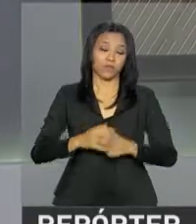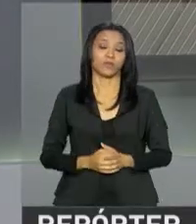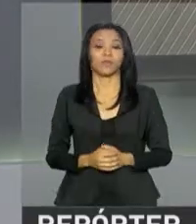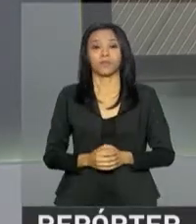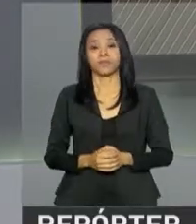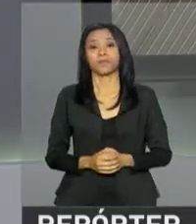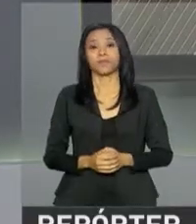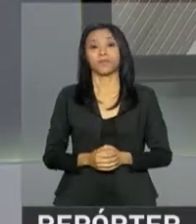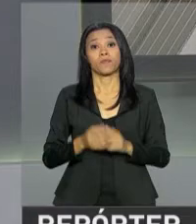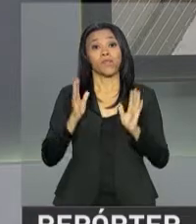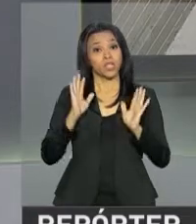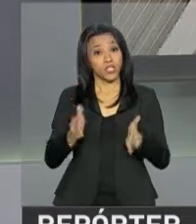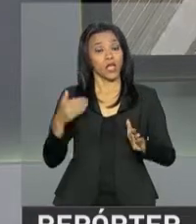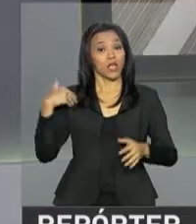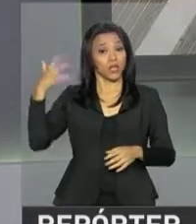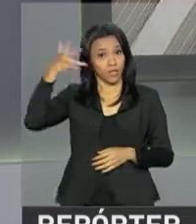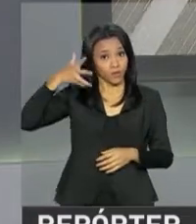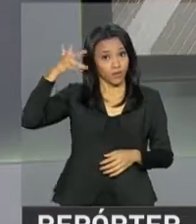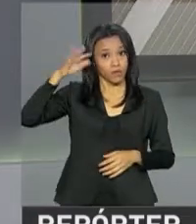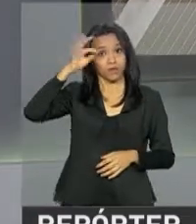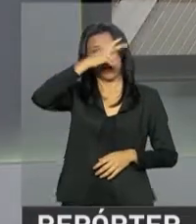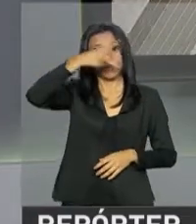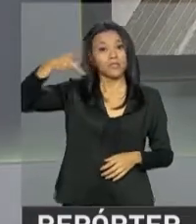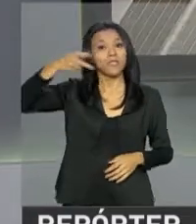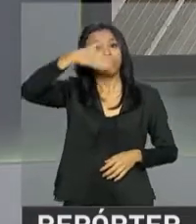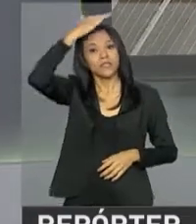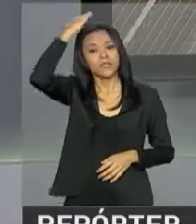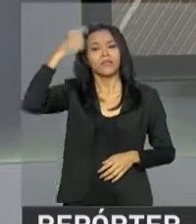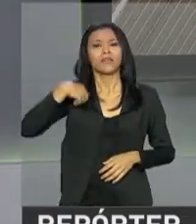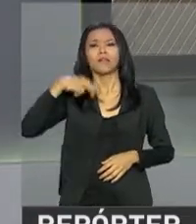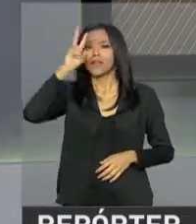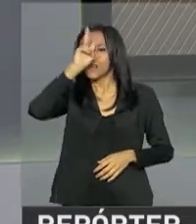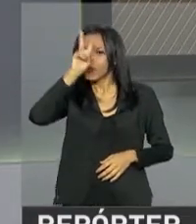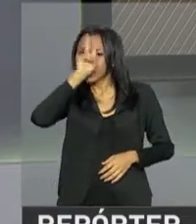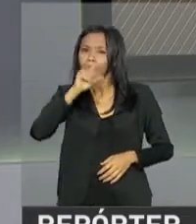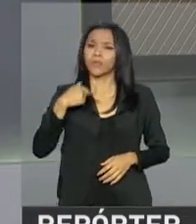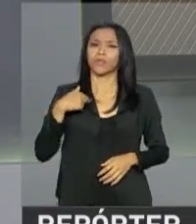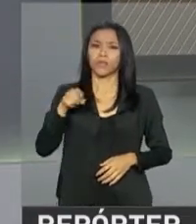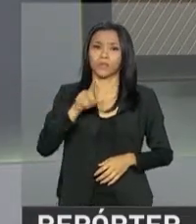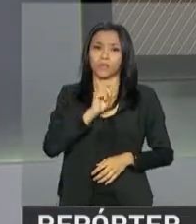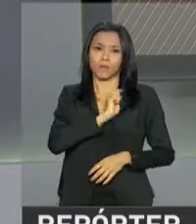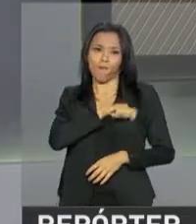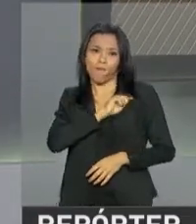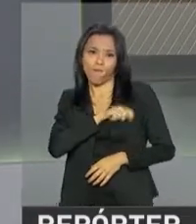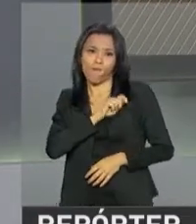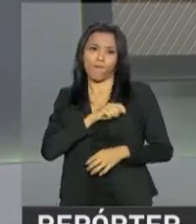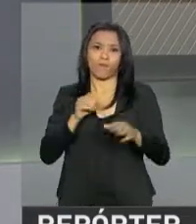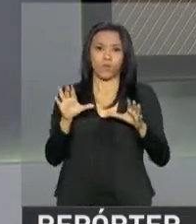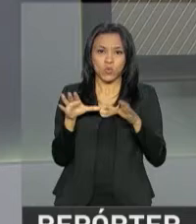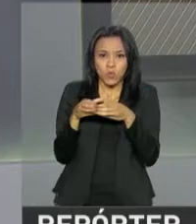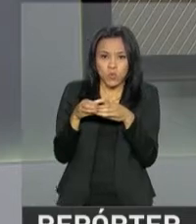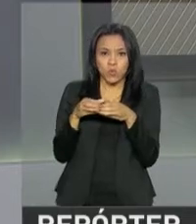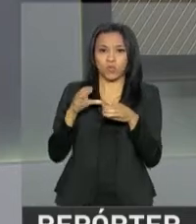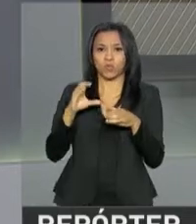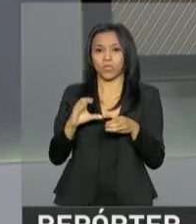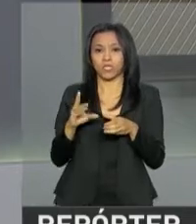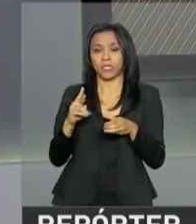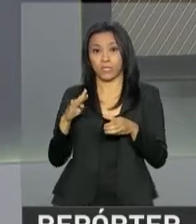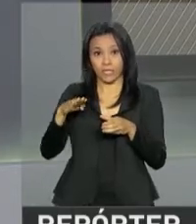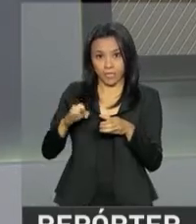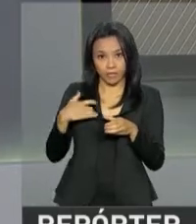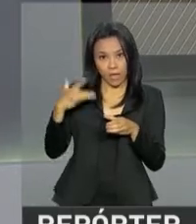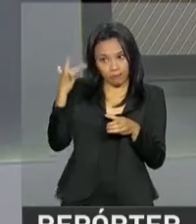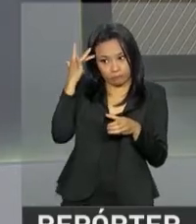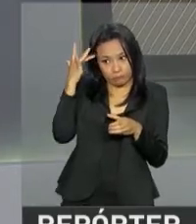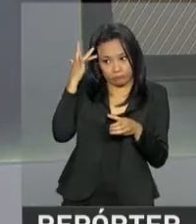já em seu discurso o presidente michel temer lembrou que o crime organizado se encontra num nível grande de sofisticação que